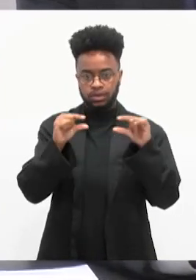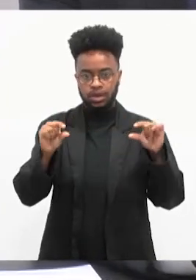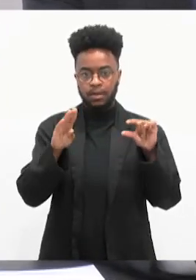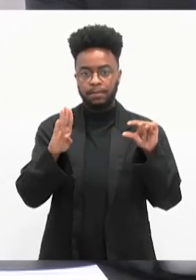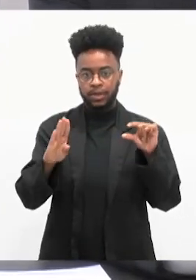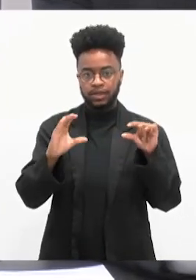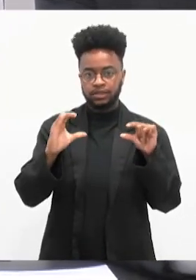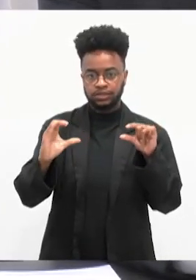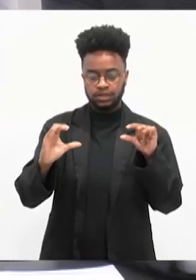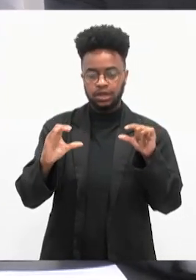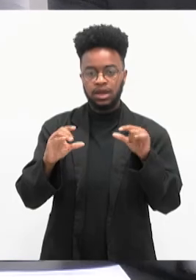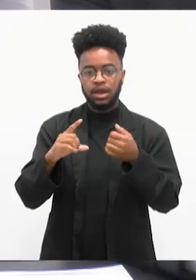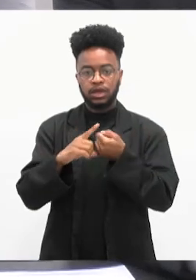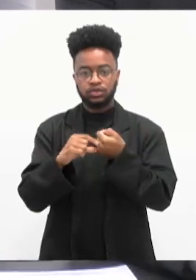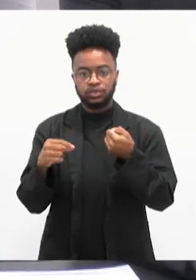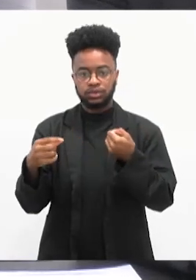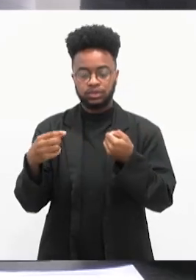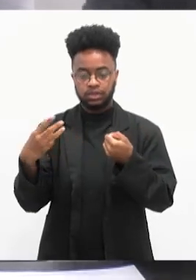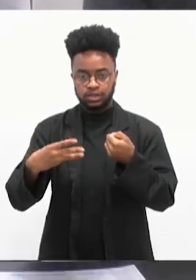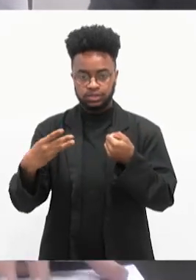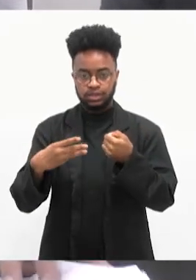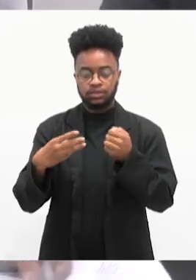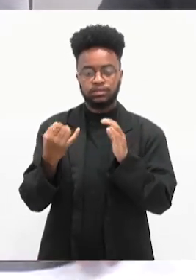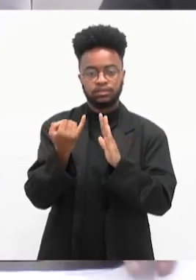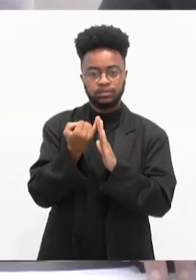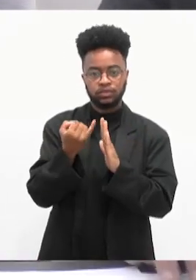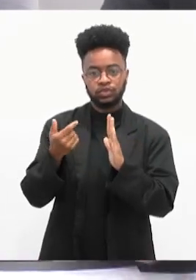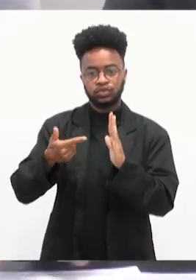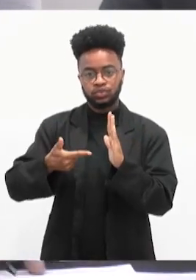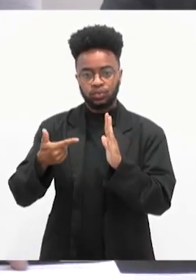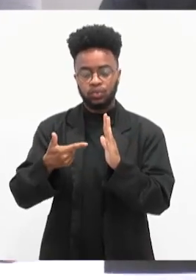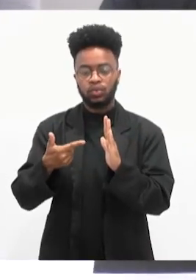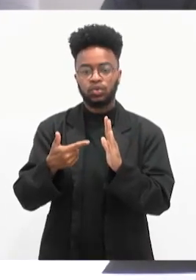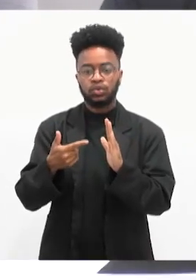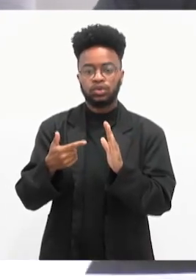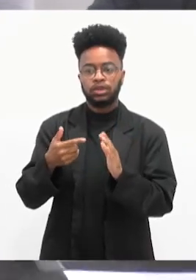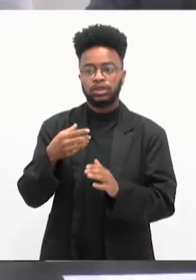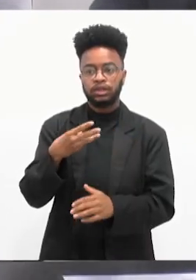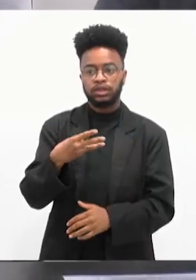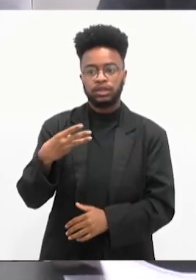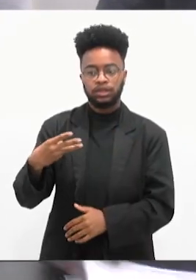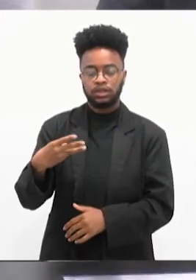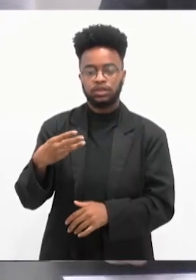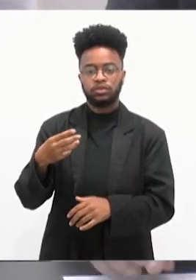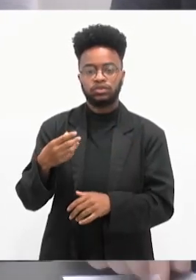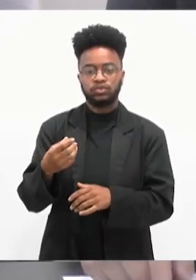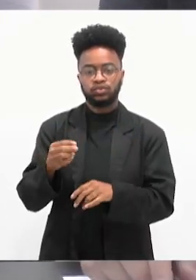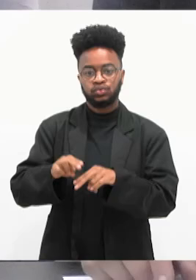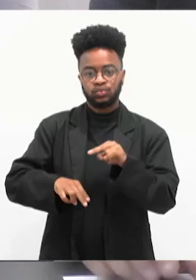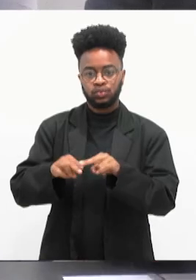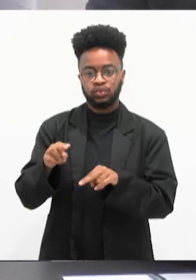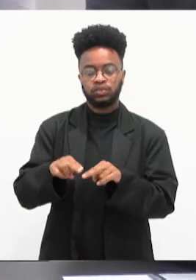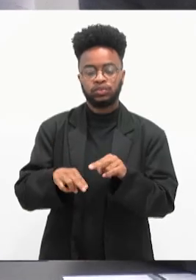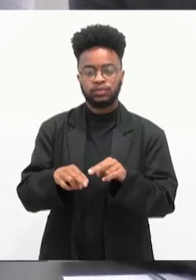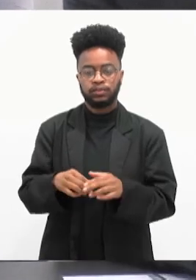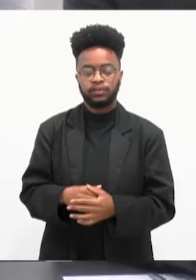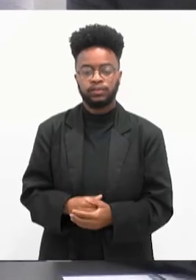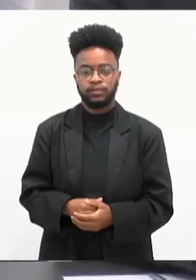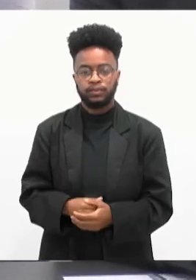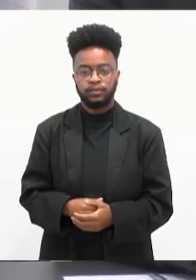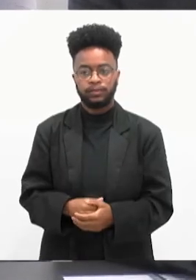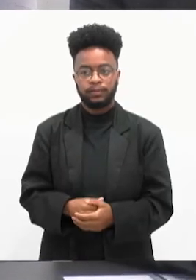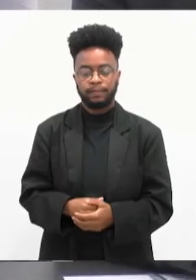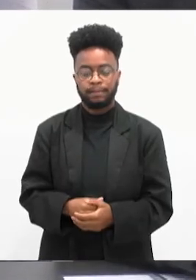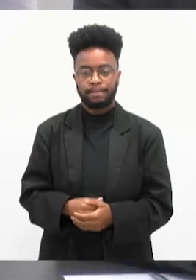artigo 2º do Decreto-Lei número 33, de 13 de junho de 1969. Para explicar, essa